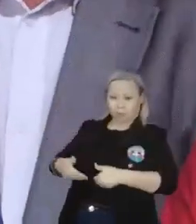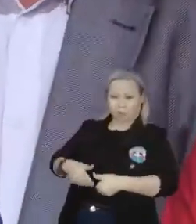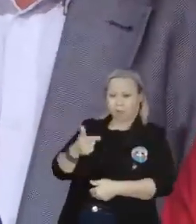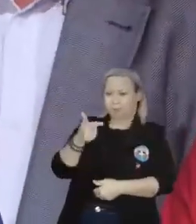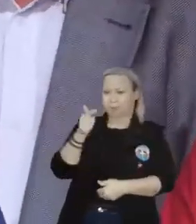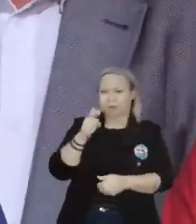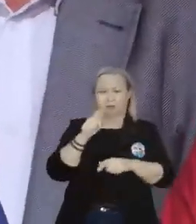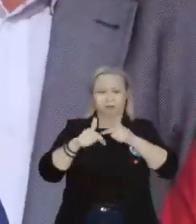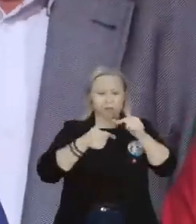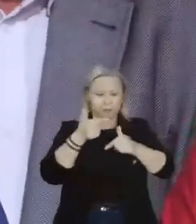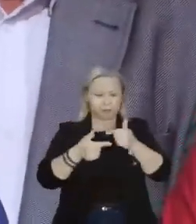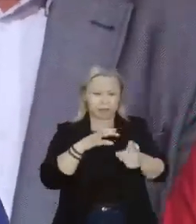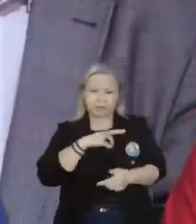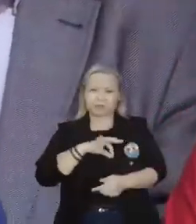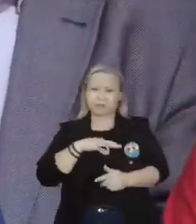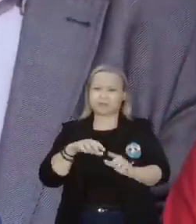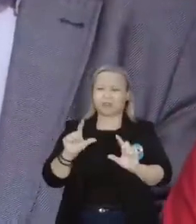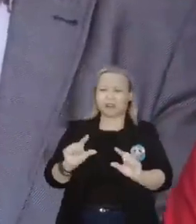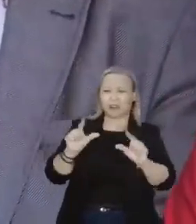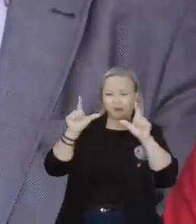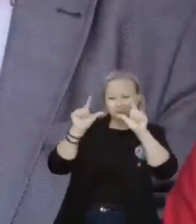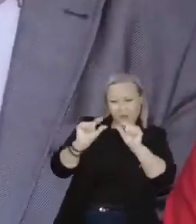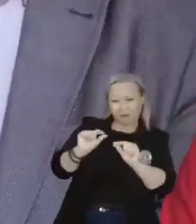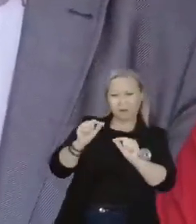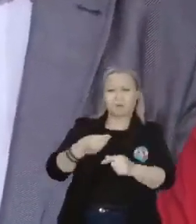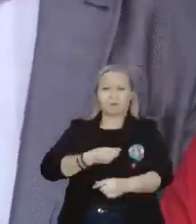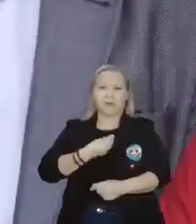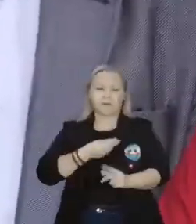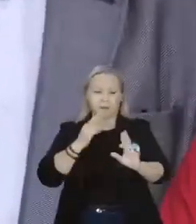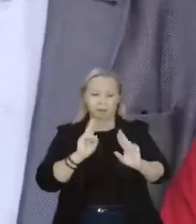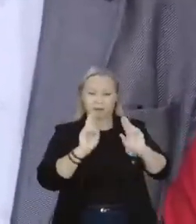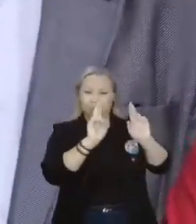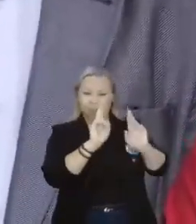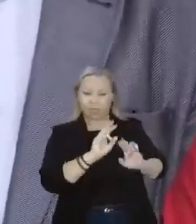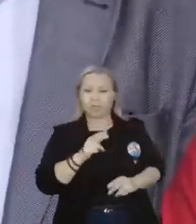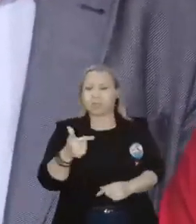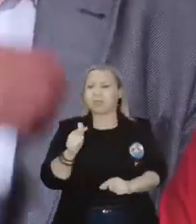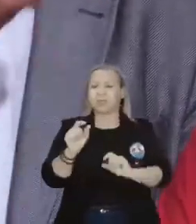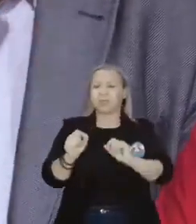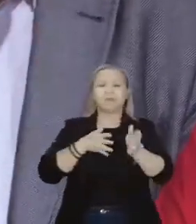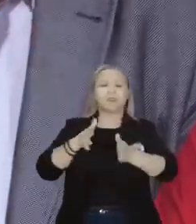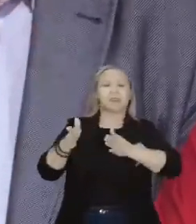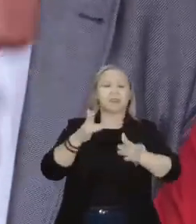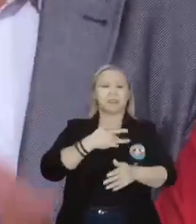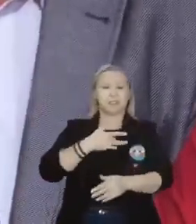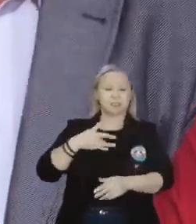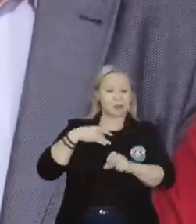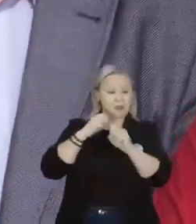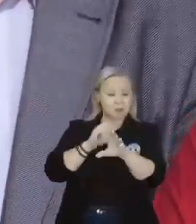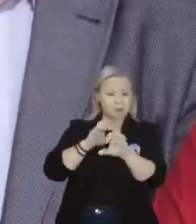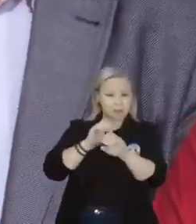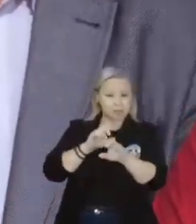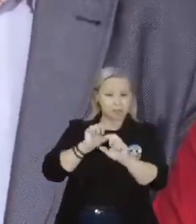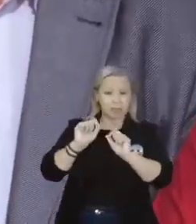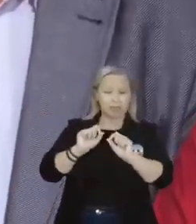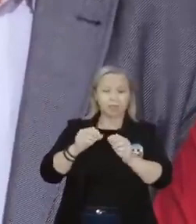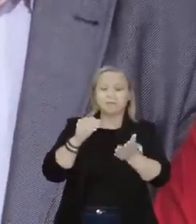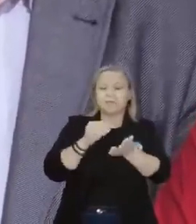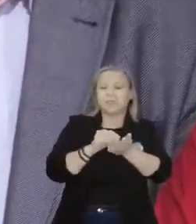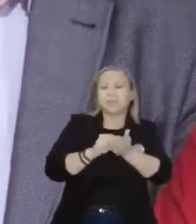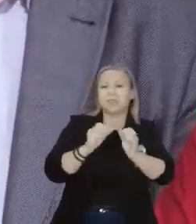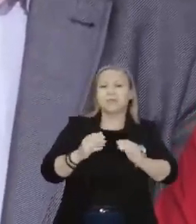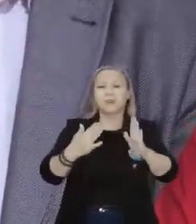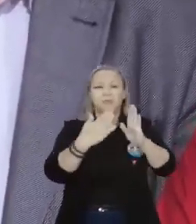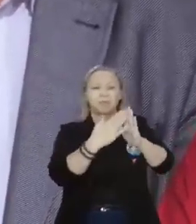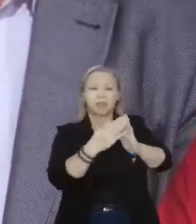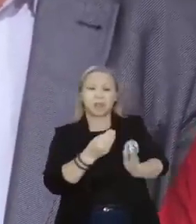salário é insuficiente para viver com dignidade, que não tem acesso à saúde e educação, que lhe falta um teto para viver e criar seus